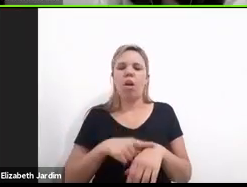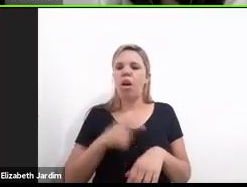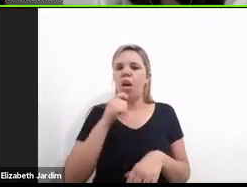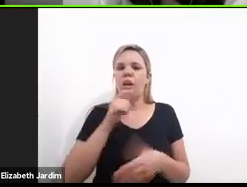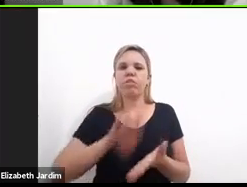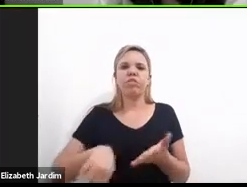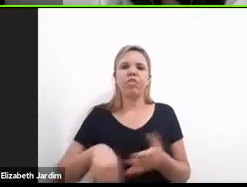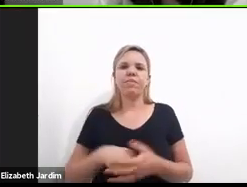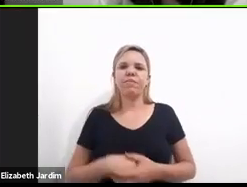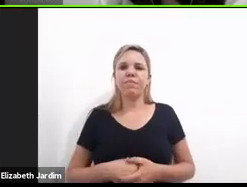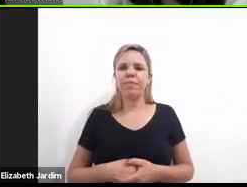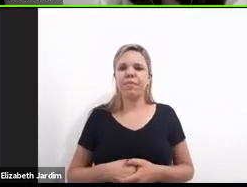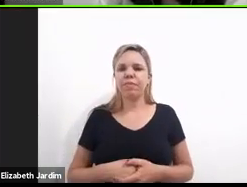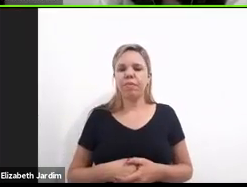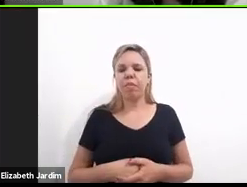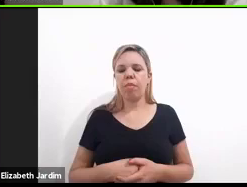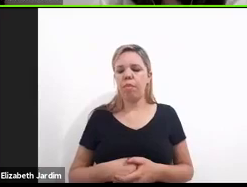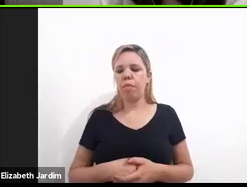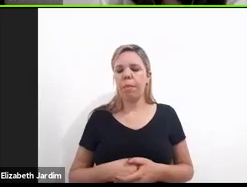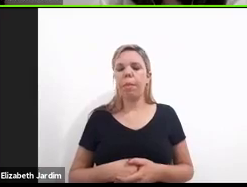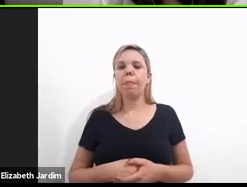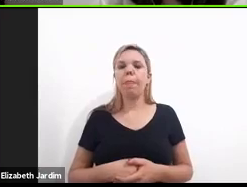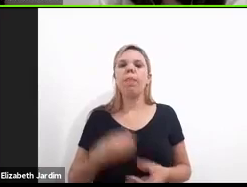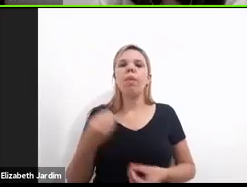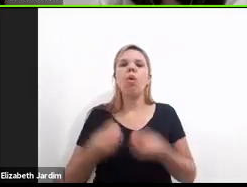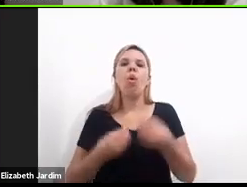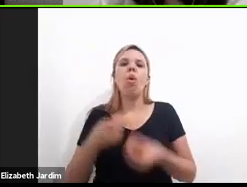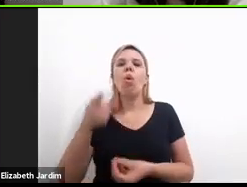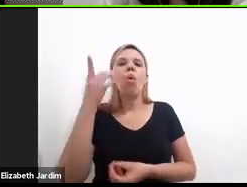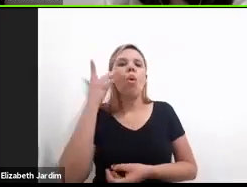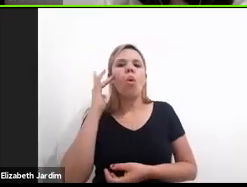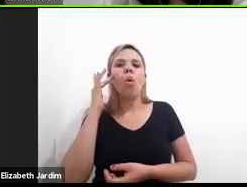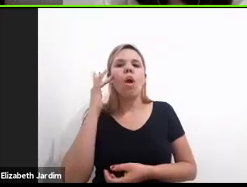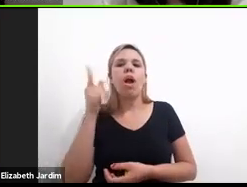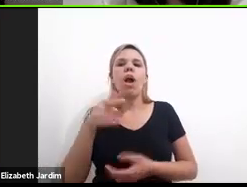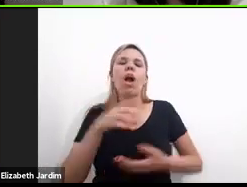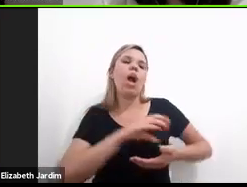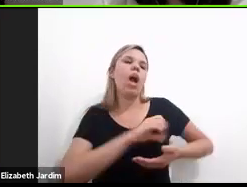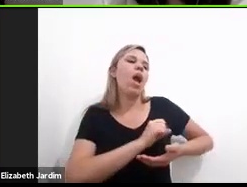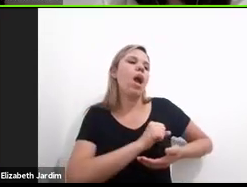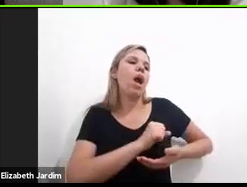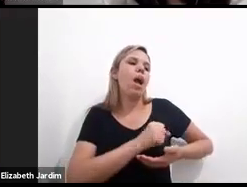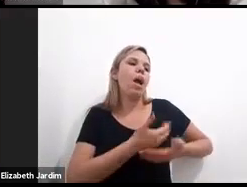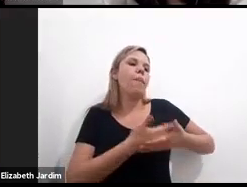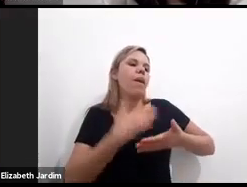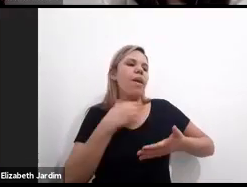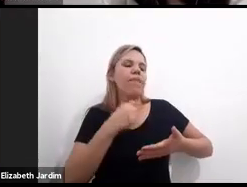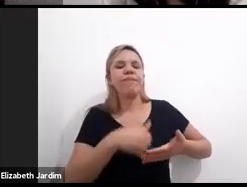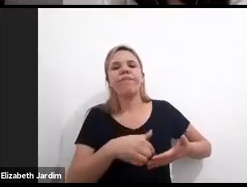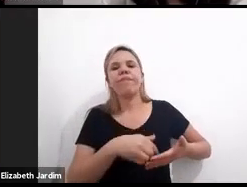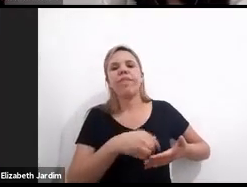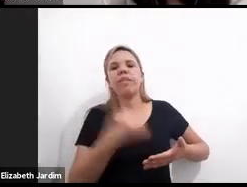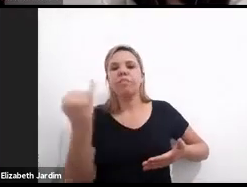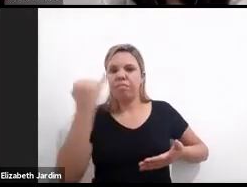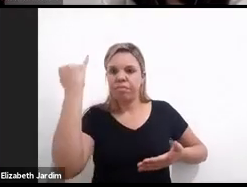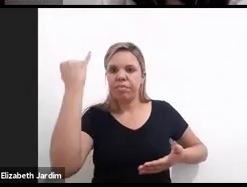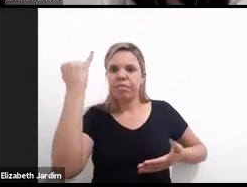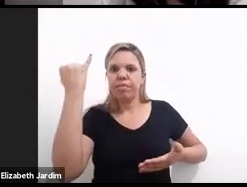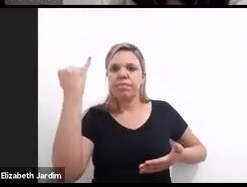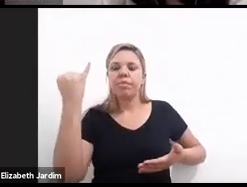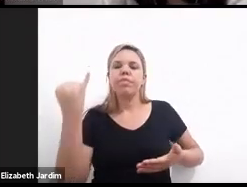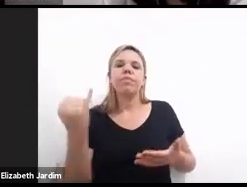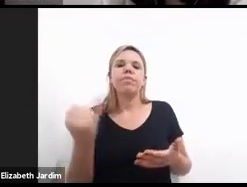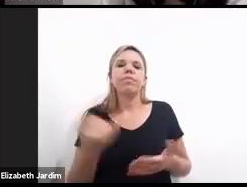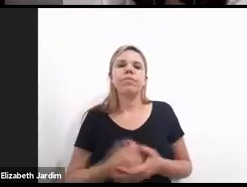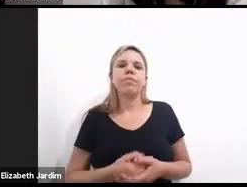Uhum. E como que é para você amamentar, Heloísa? Ai, para mim foi muito importante. Porque quando ela falou que não